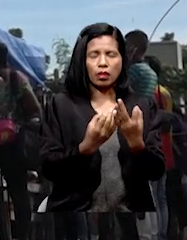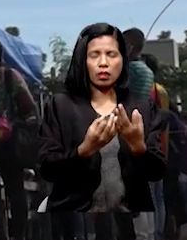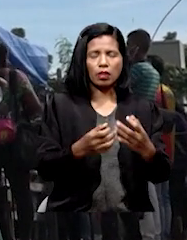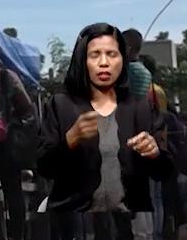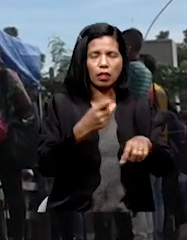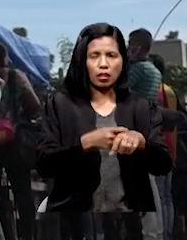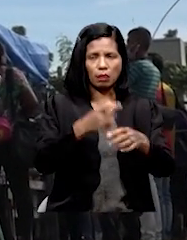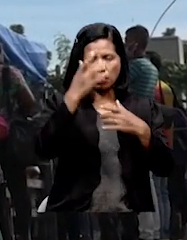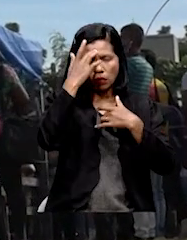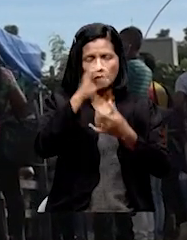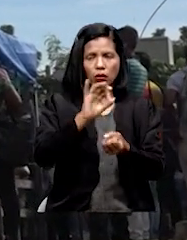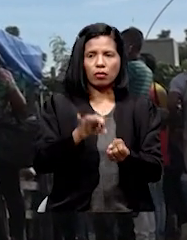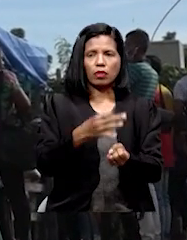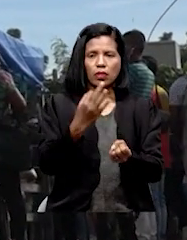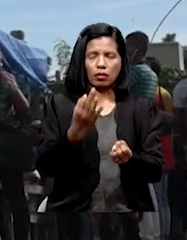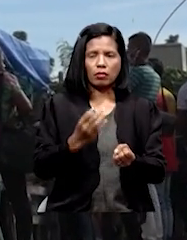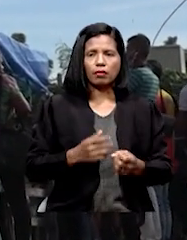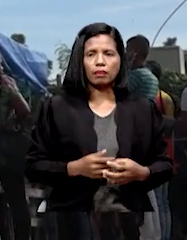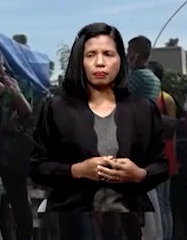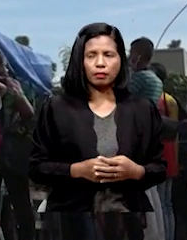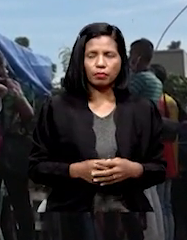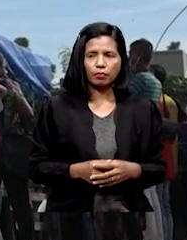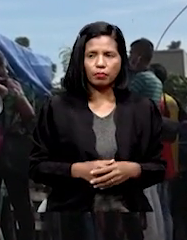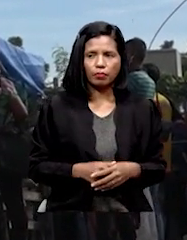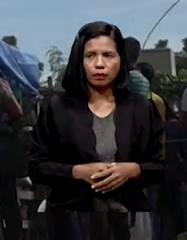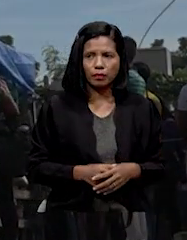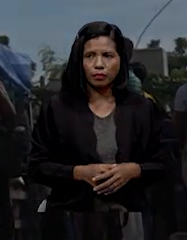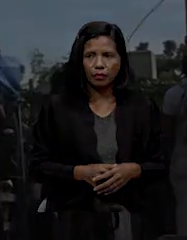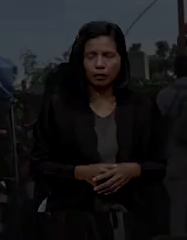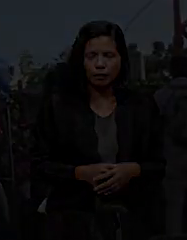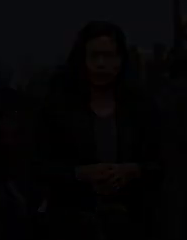pandemia COVID-19. Fátima Pereira, Lamberto da Silva, GMN.